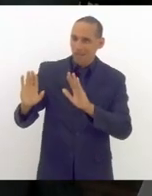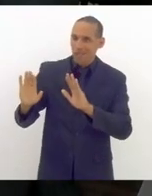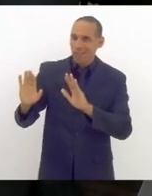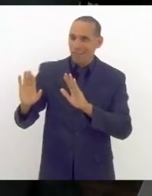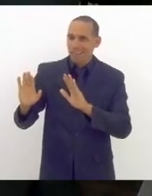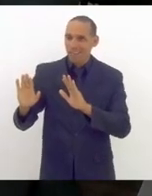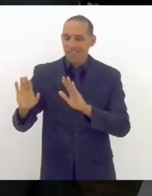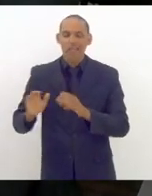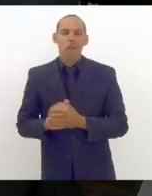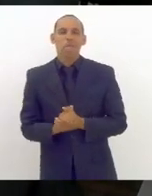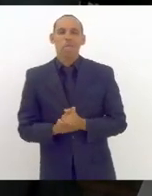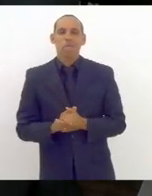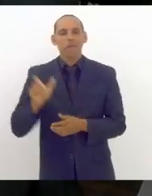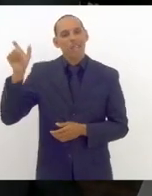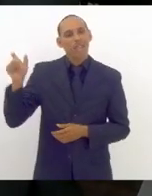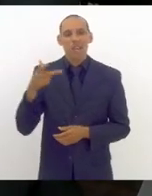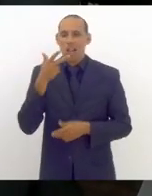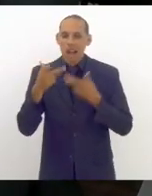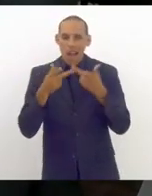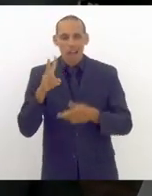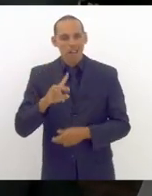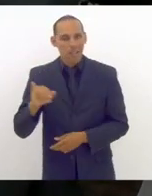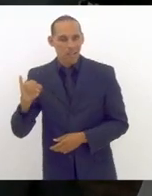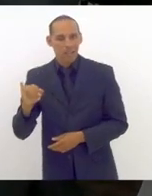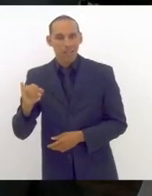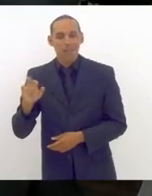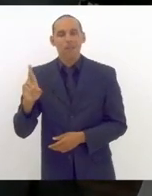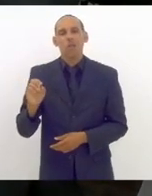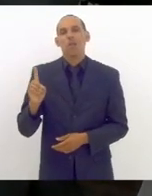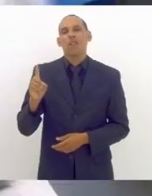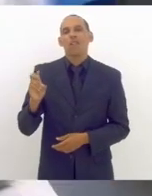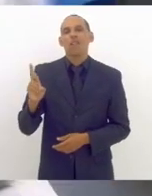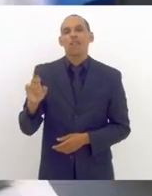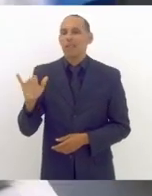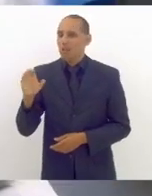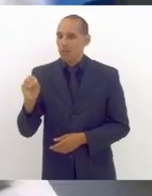aí usar a palavra Deputado Rodrigo Amorim